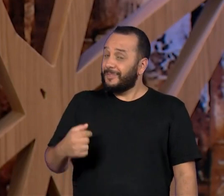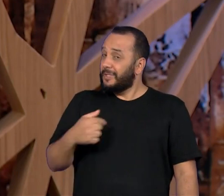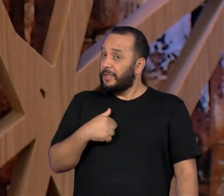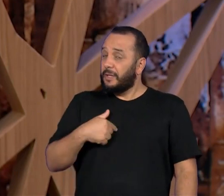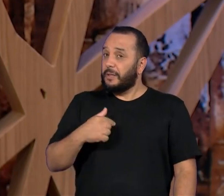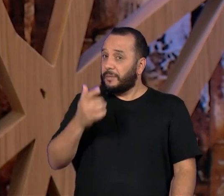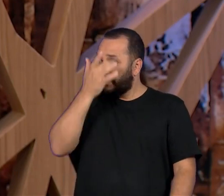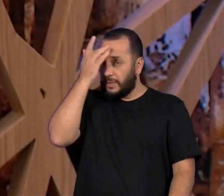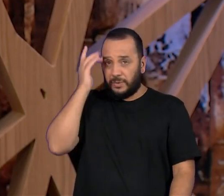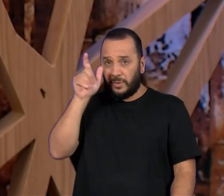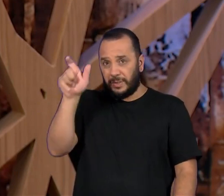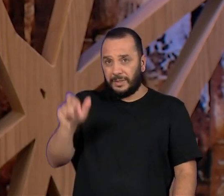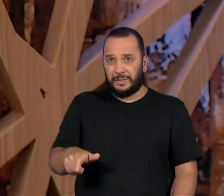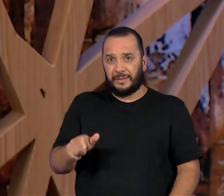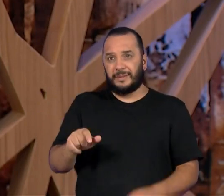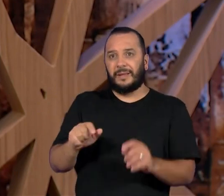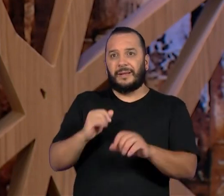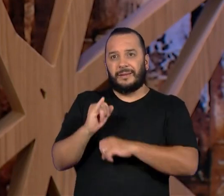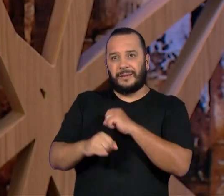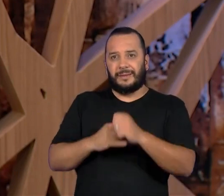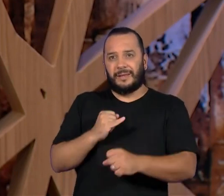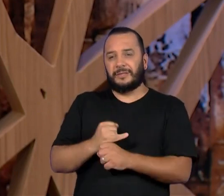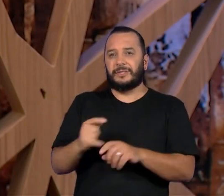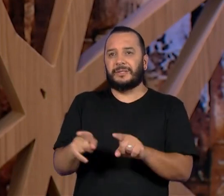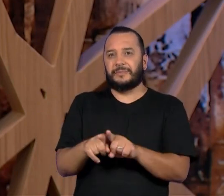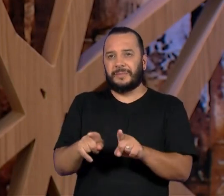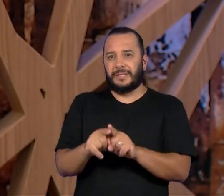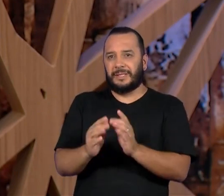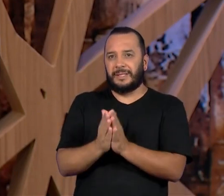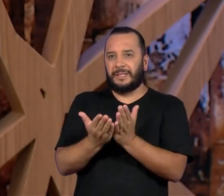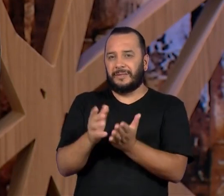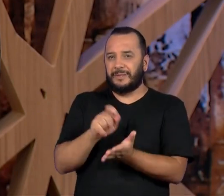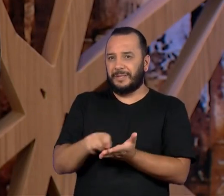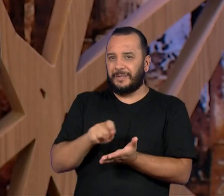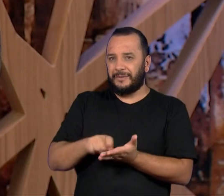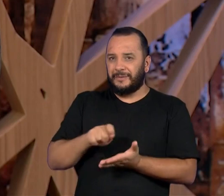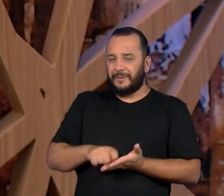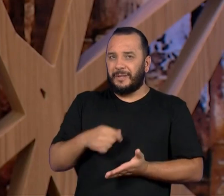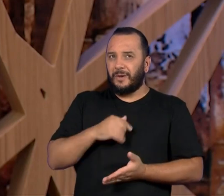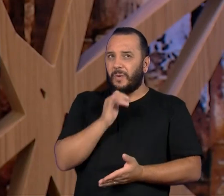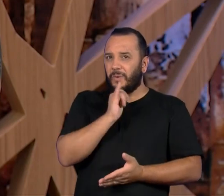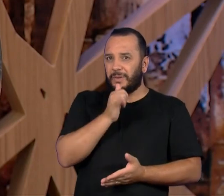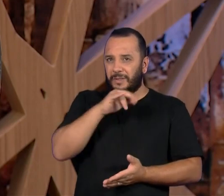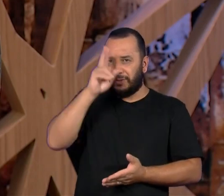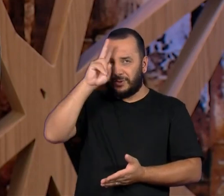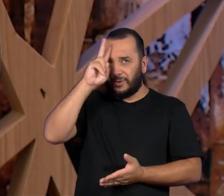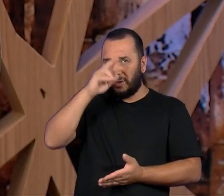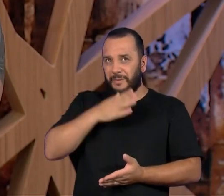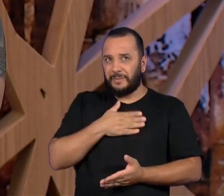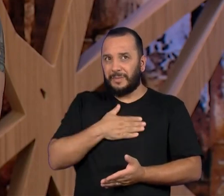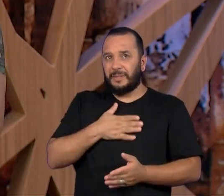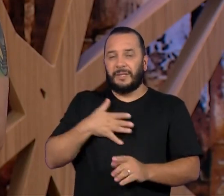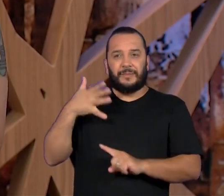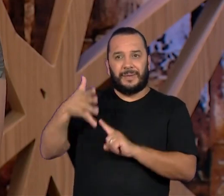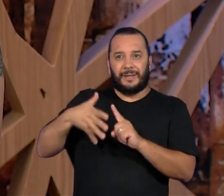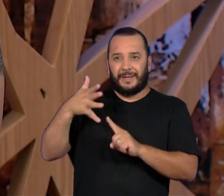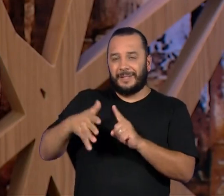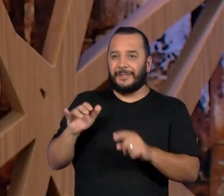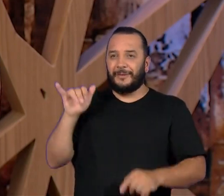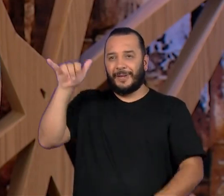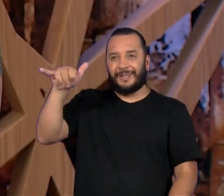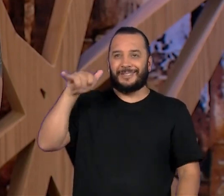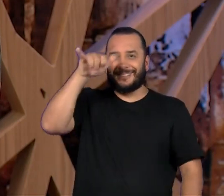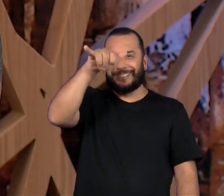as pessoas da internet, mas eu tive a possibilidade de escrever um livro contando a minha história, de fazer palestras pelo país, de viajar, conhecer